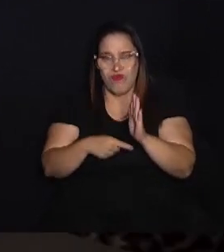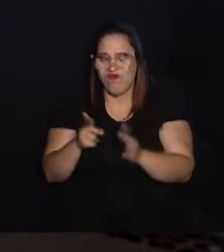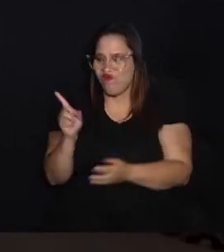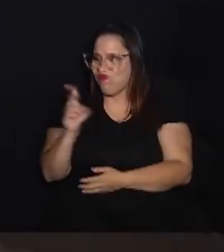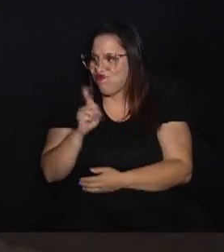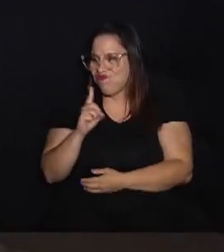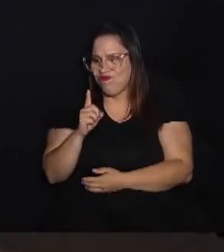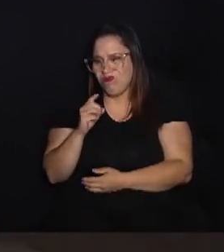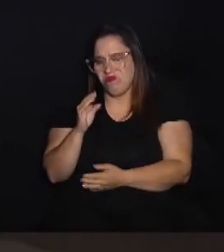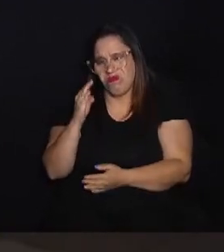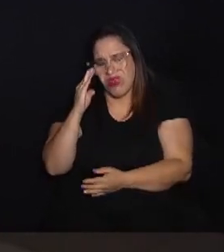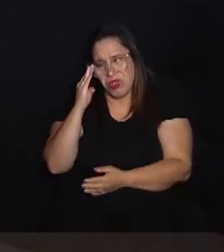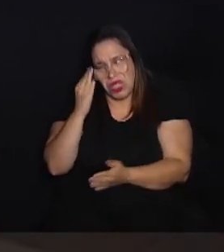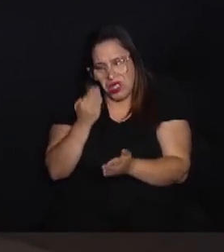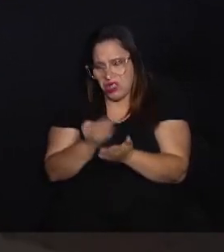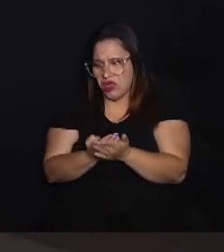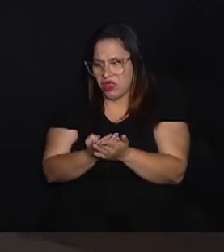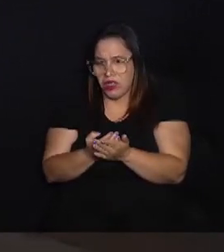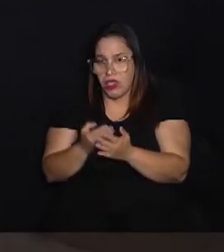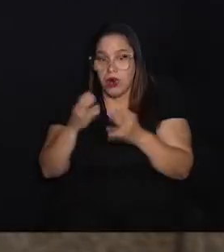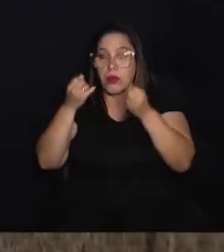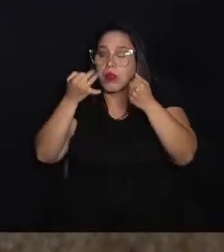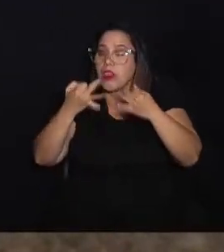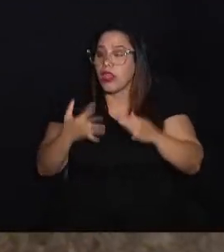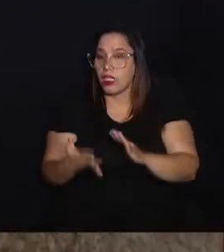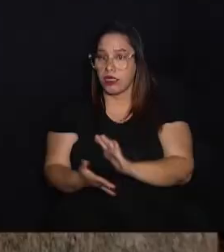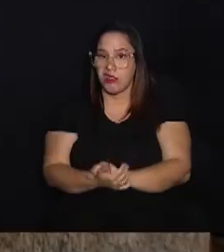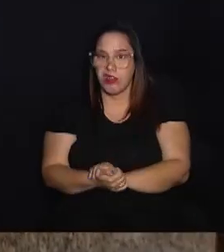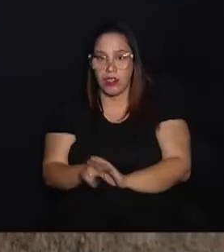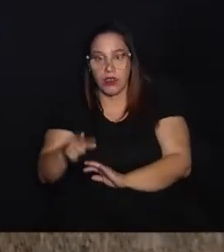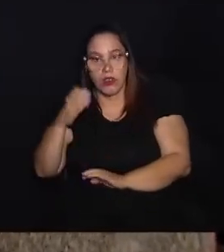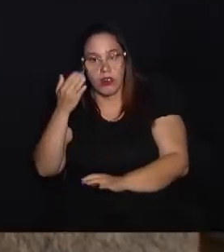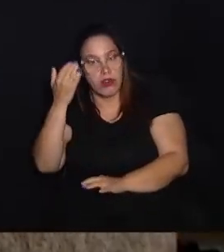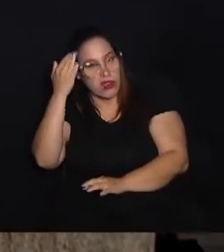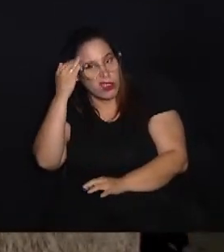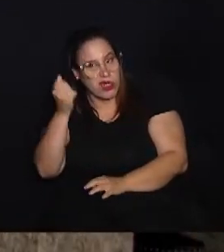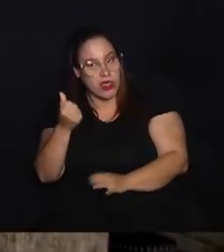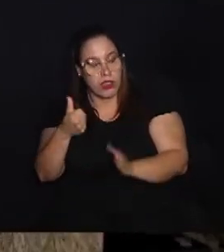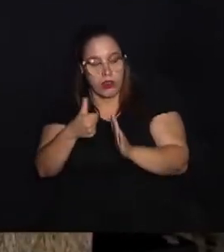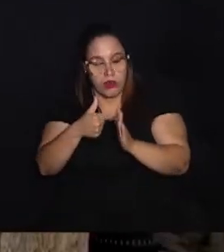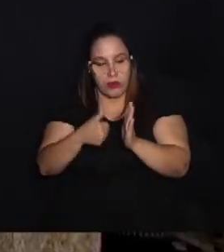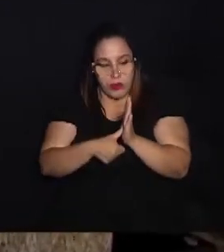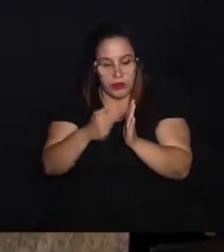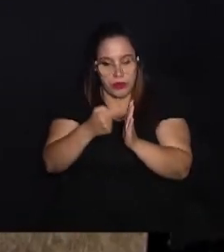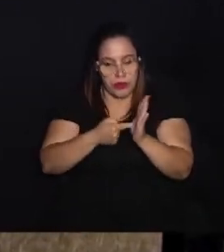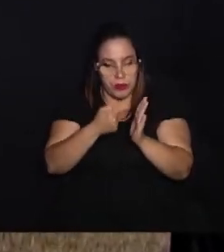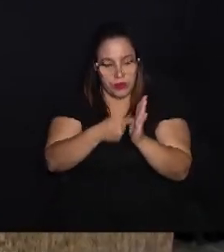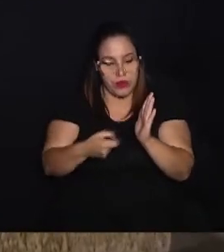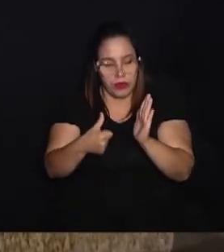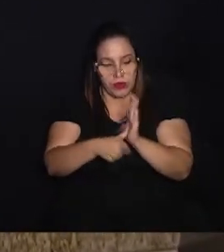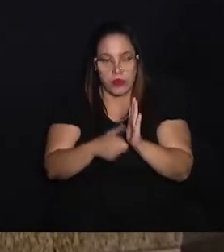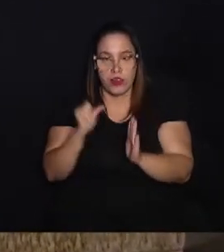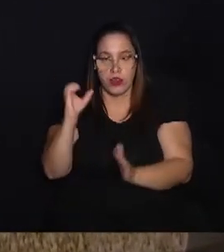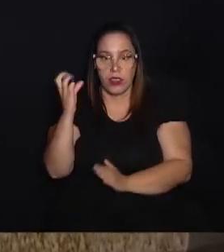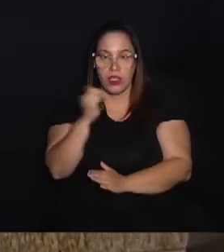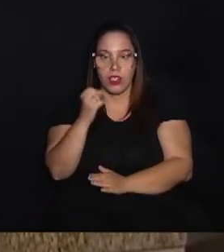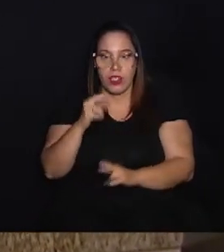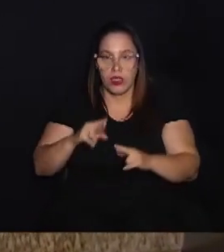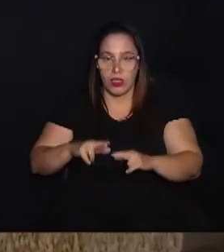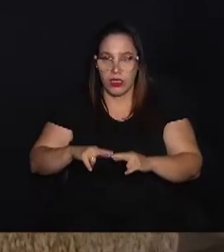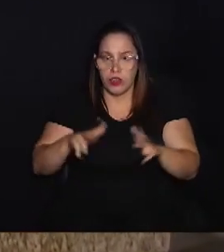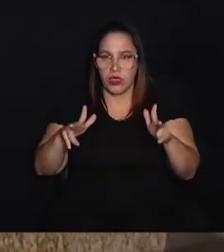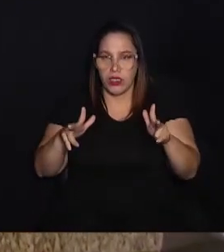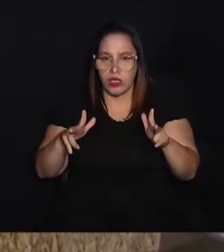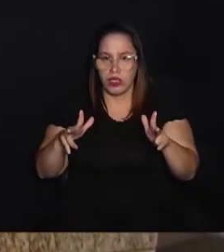Não tenho certeza. Preferia que você me explicasse. Você sabe a diferença de votar branco e votar nulo? A